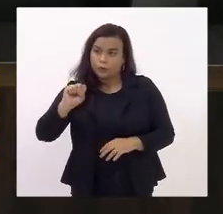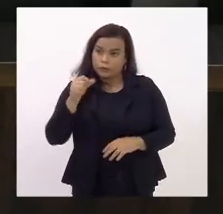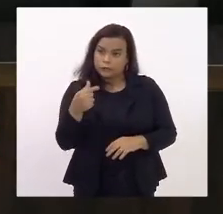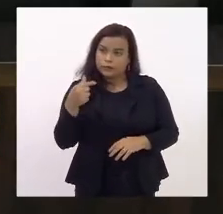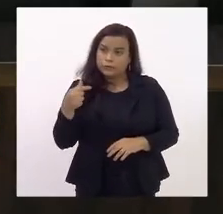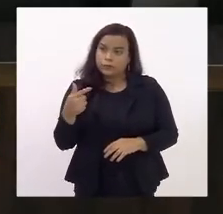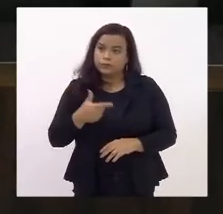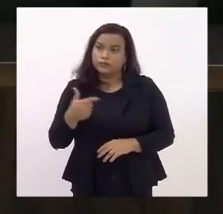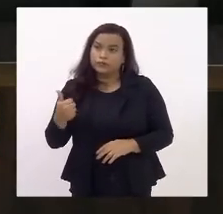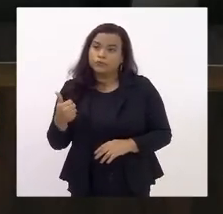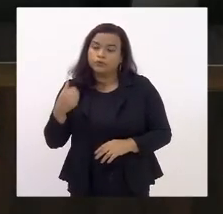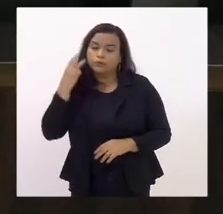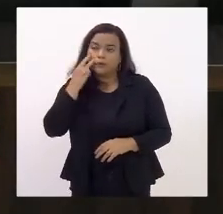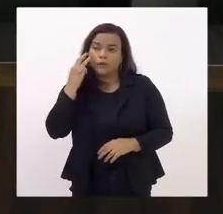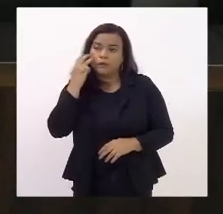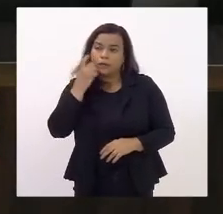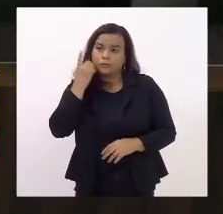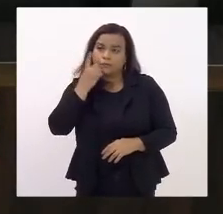87721, deputado Valdeque.